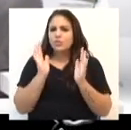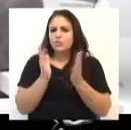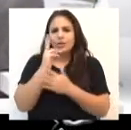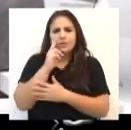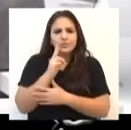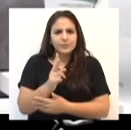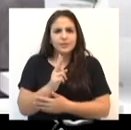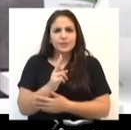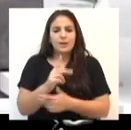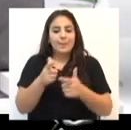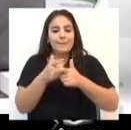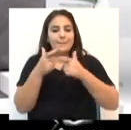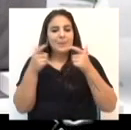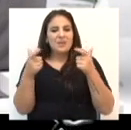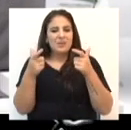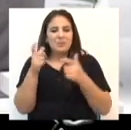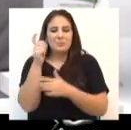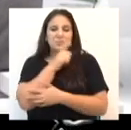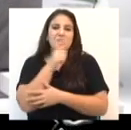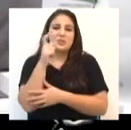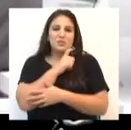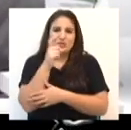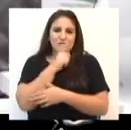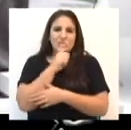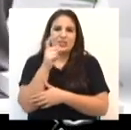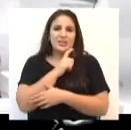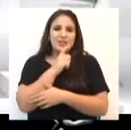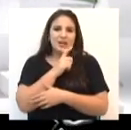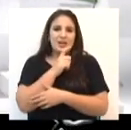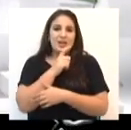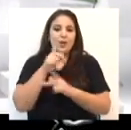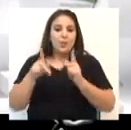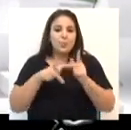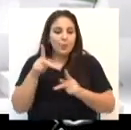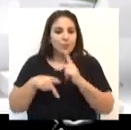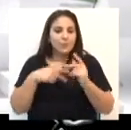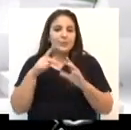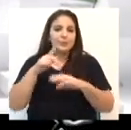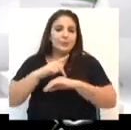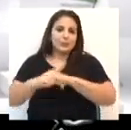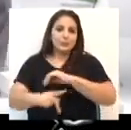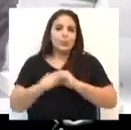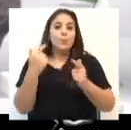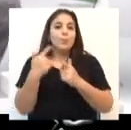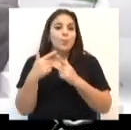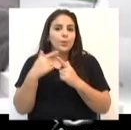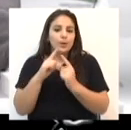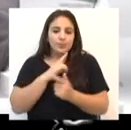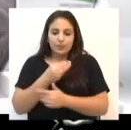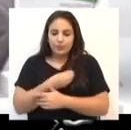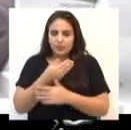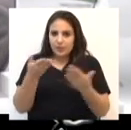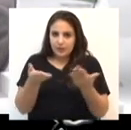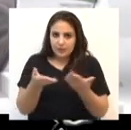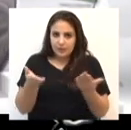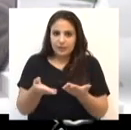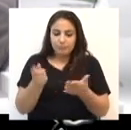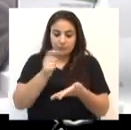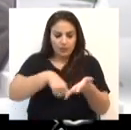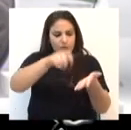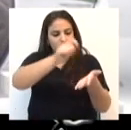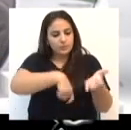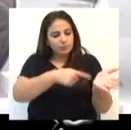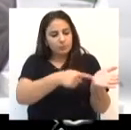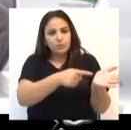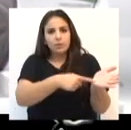vi, a maior mentira aplicada à população de Passo Fundo, porque está aqui,